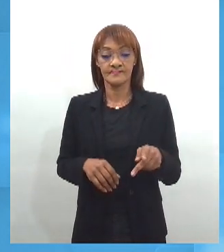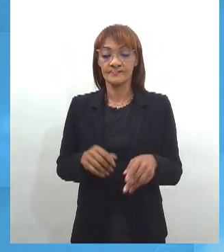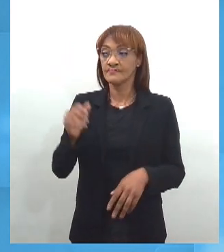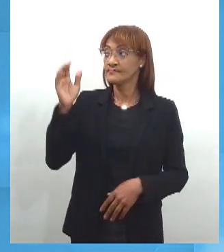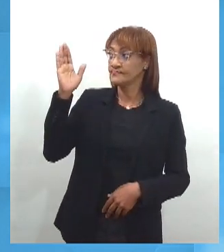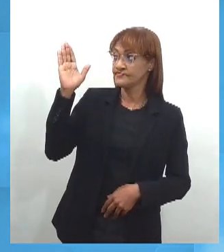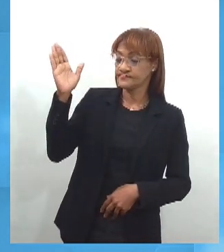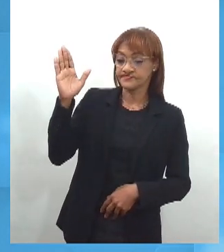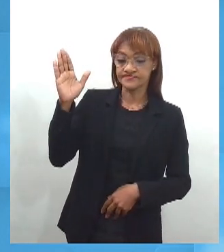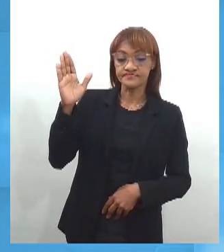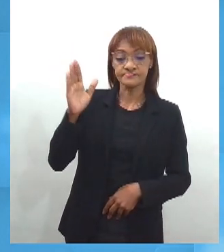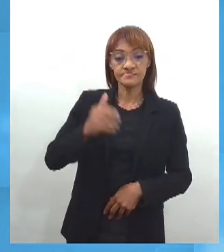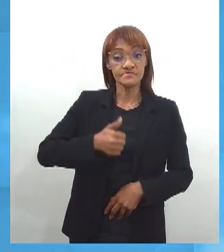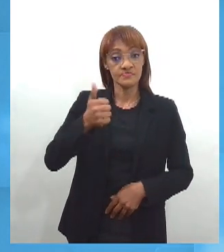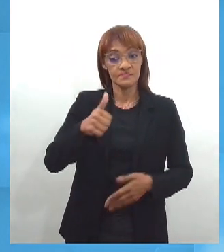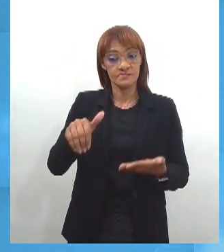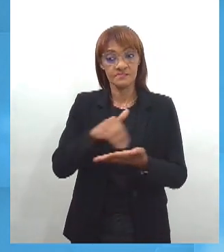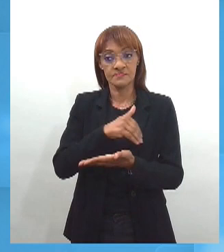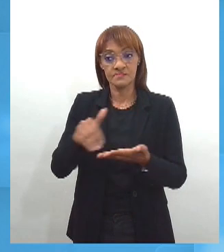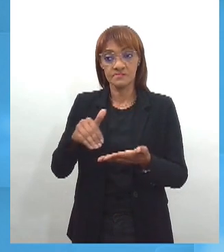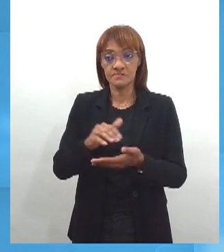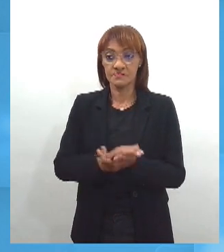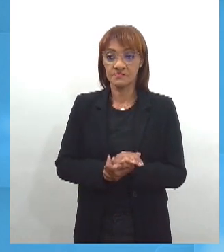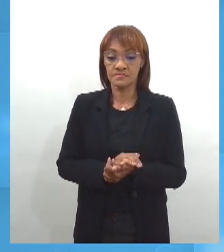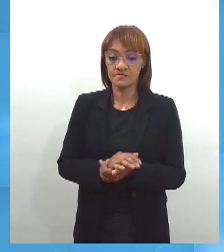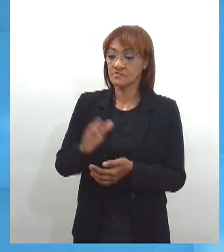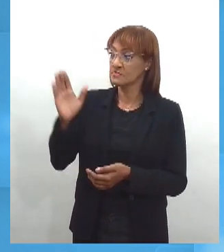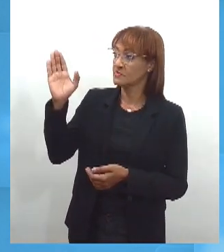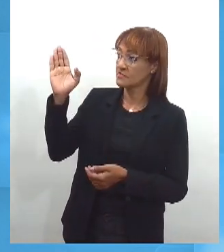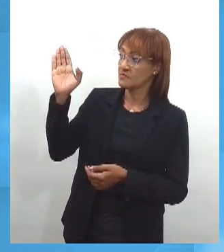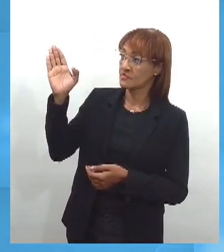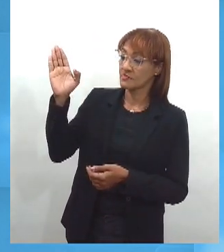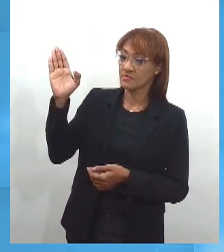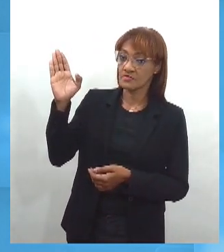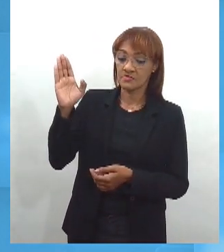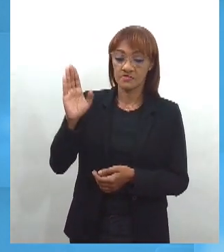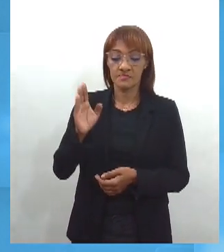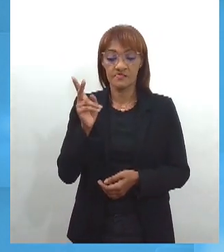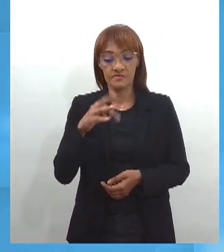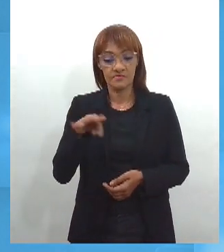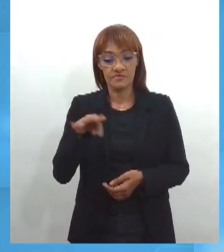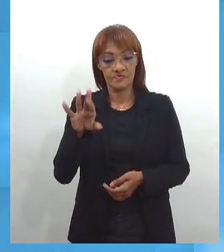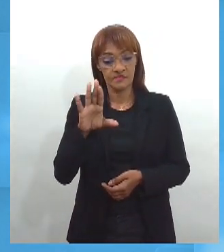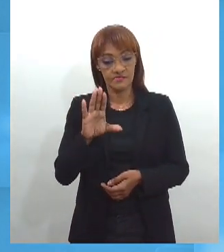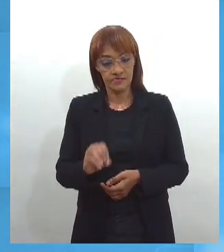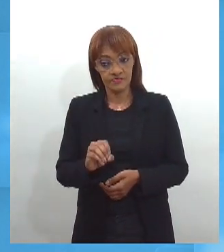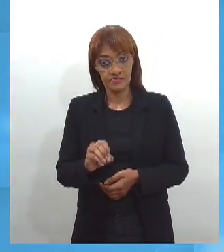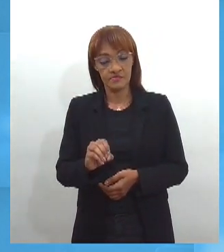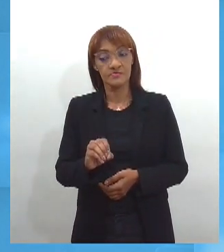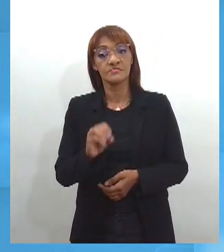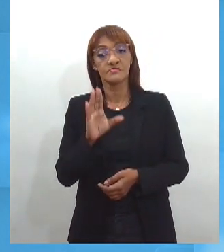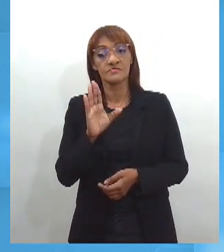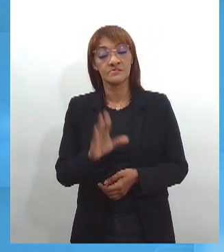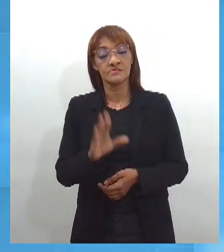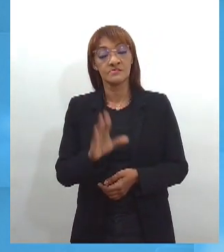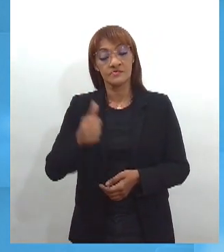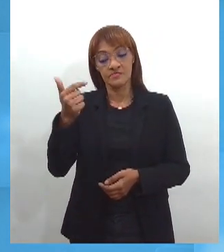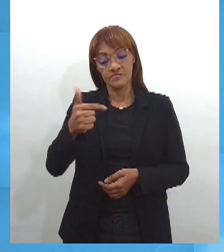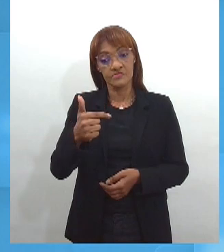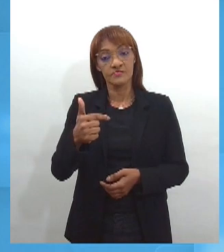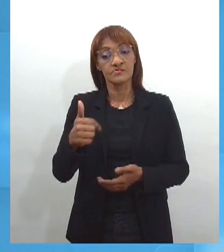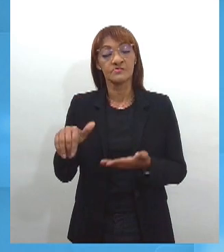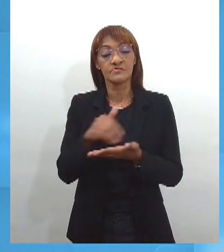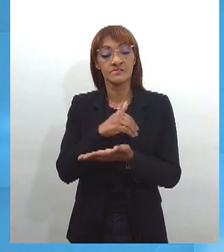como primeiro secretário. E o deputado Marcelo Sobral, do União Brasil, como segundo secretário.